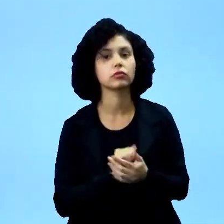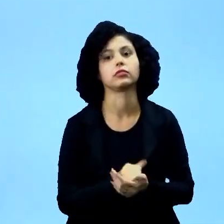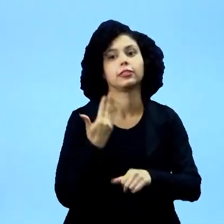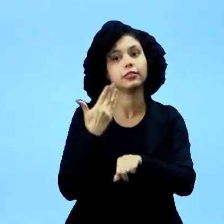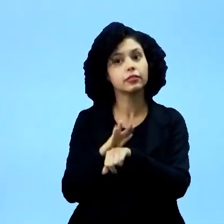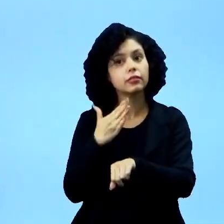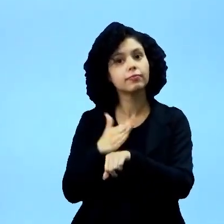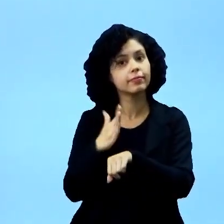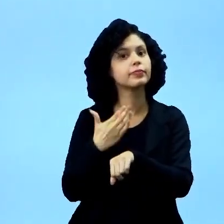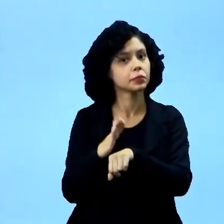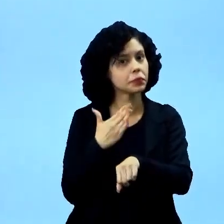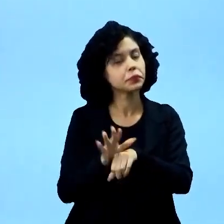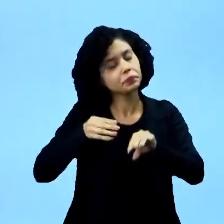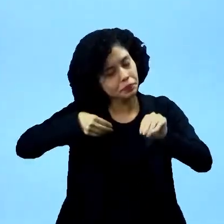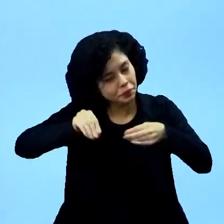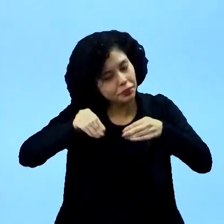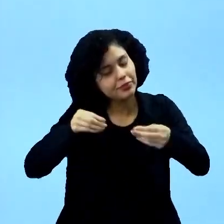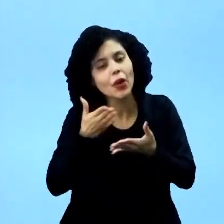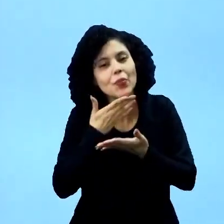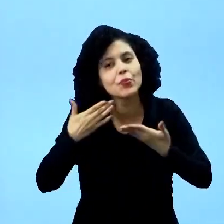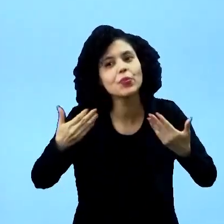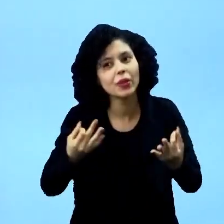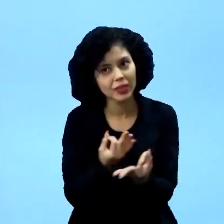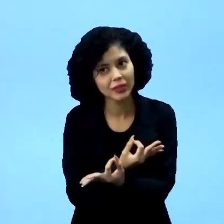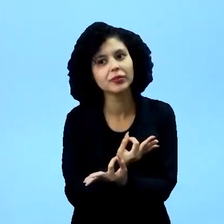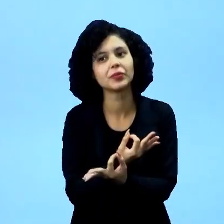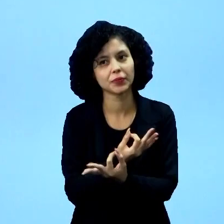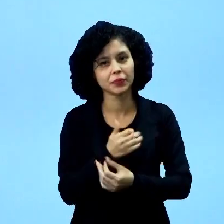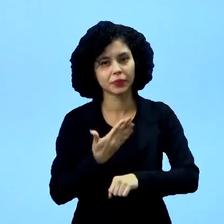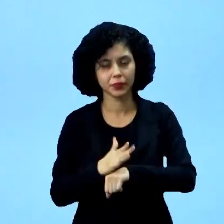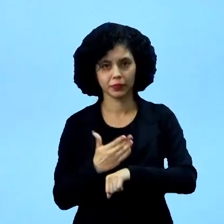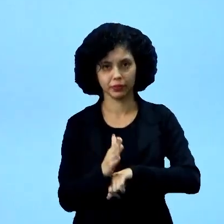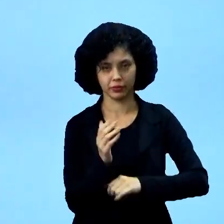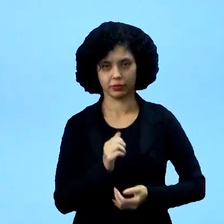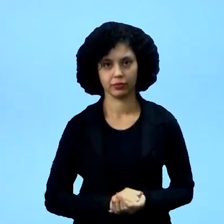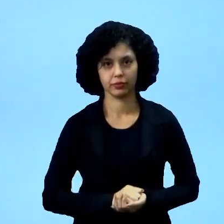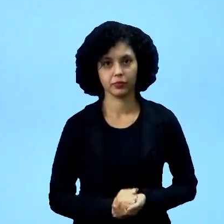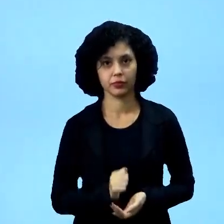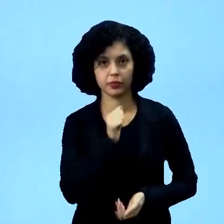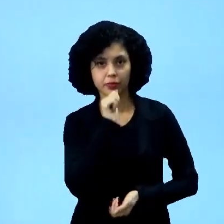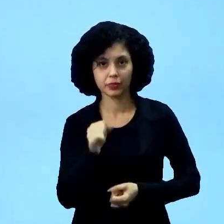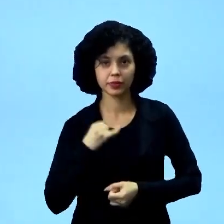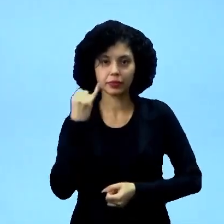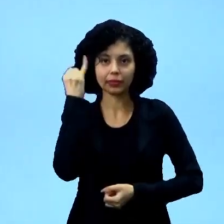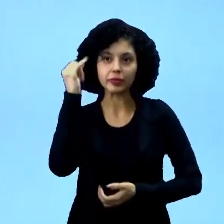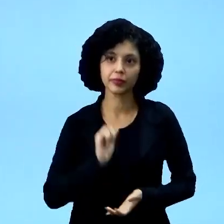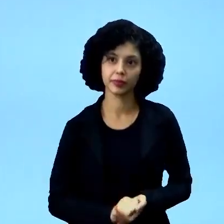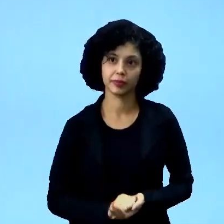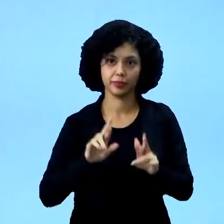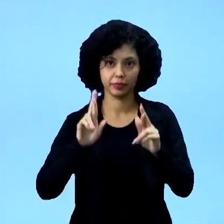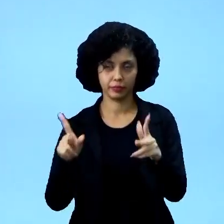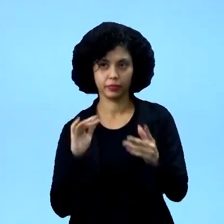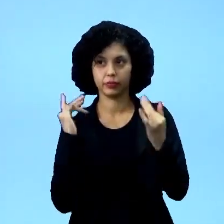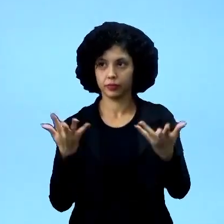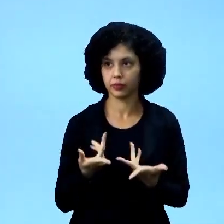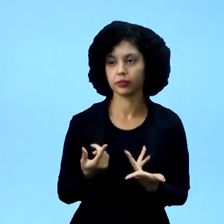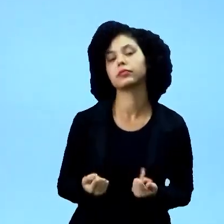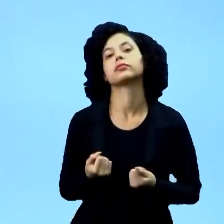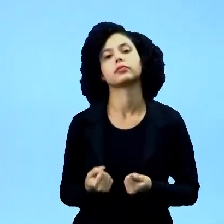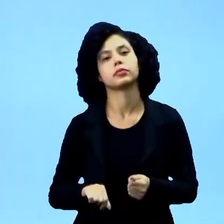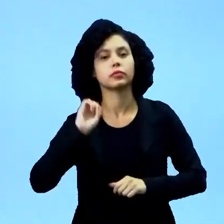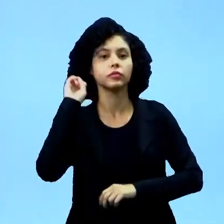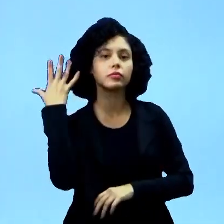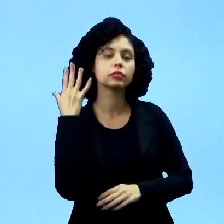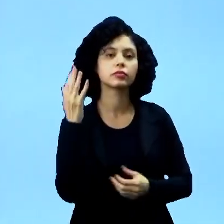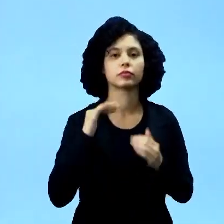gente consegue ir treinando e aperfeiçoando aquele tipo de prática. Então, a coisa mais importante para diferenciar a habilidade motora